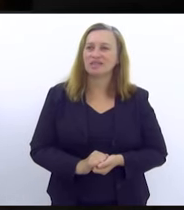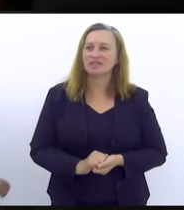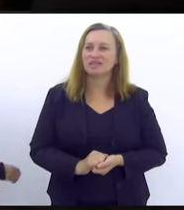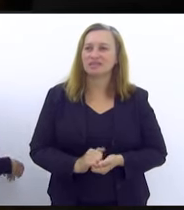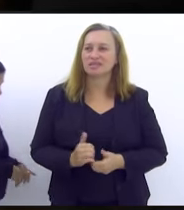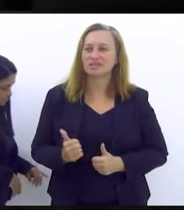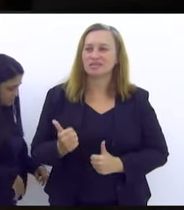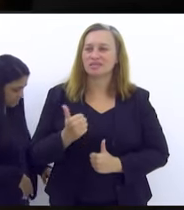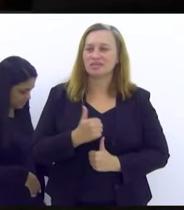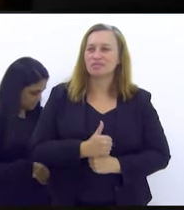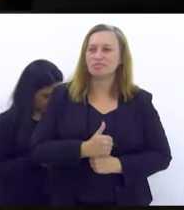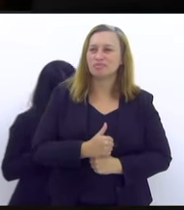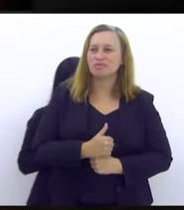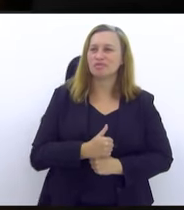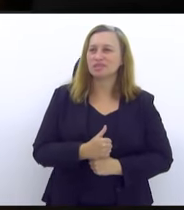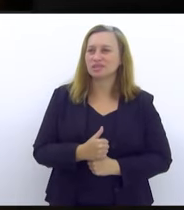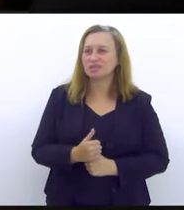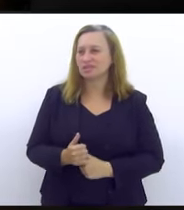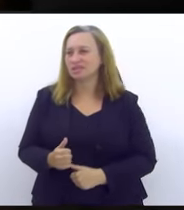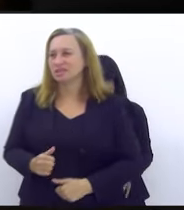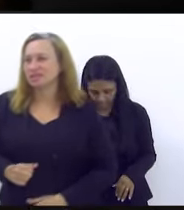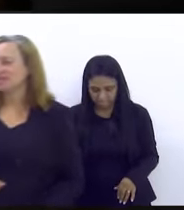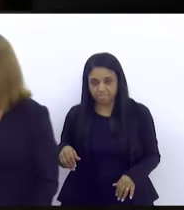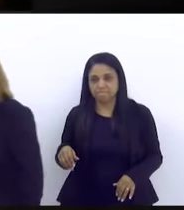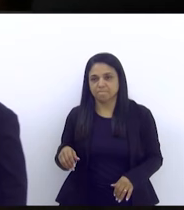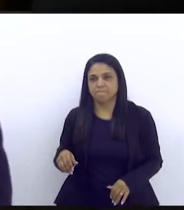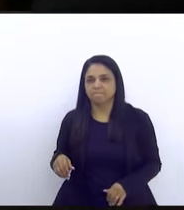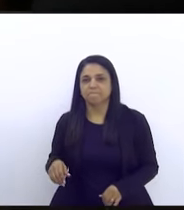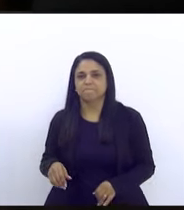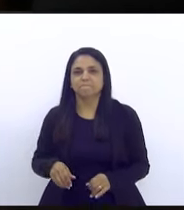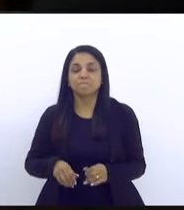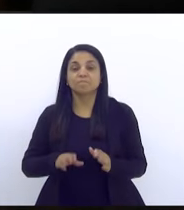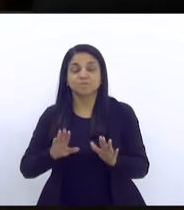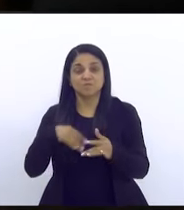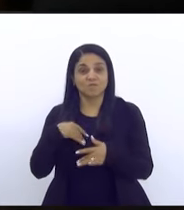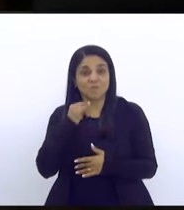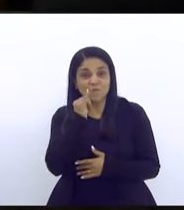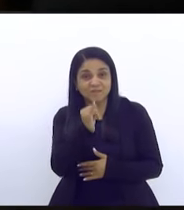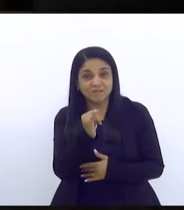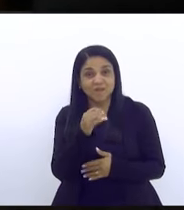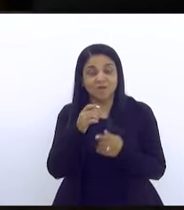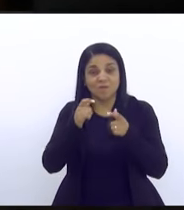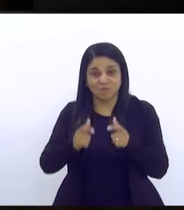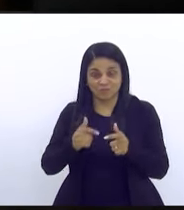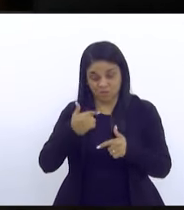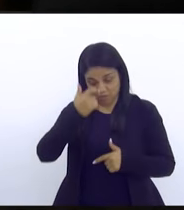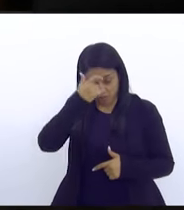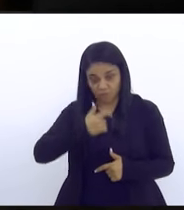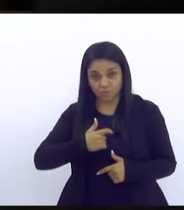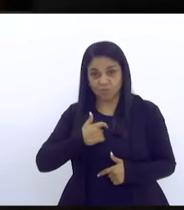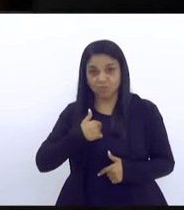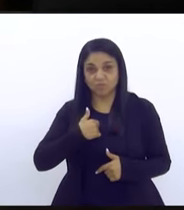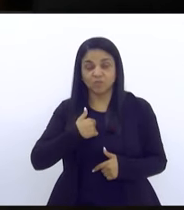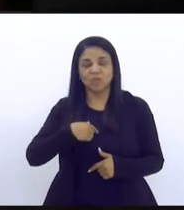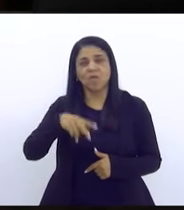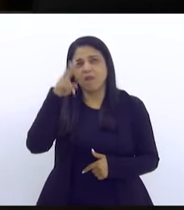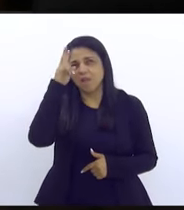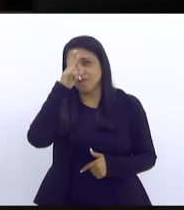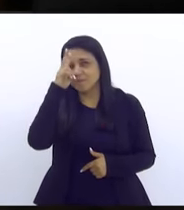deles ansiosos para contar, né? De onde surgiram. Assim como eu. Me lembro que,